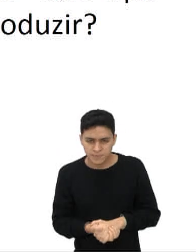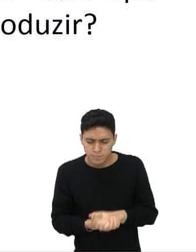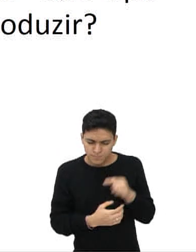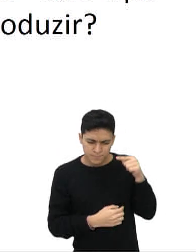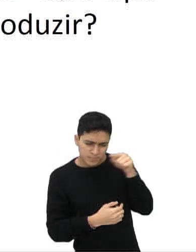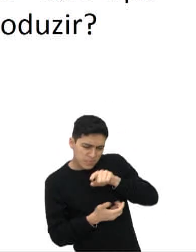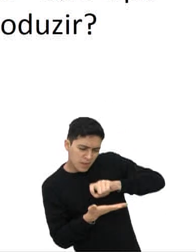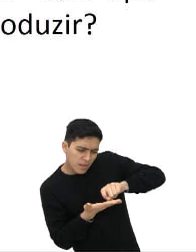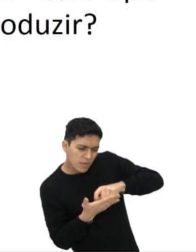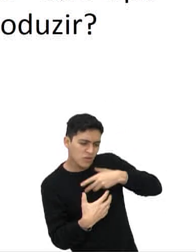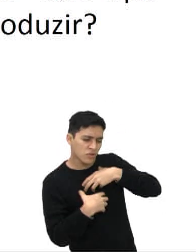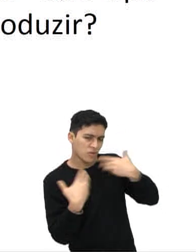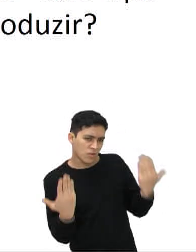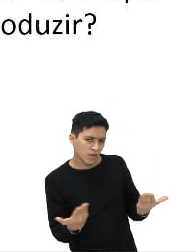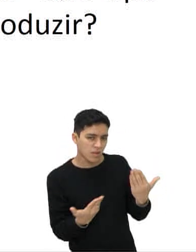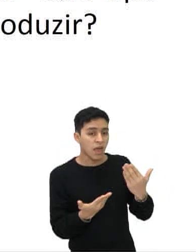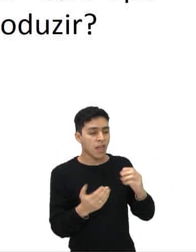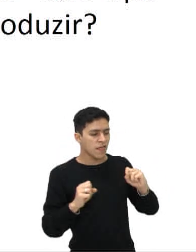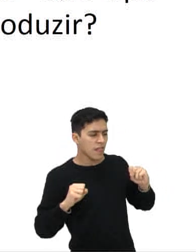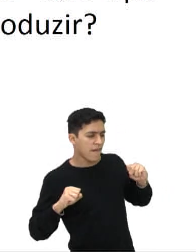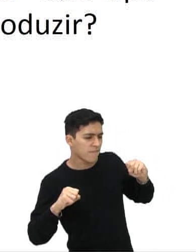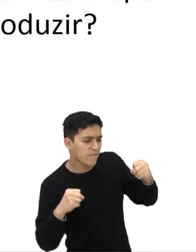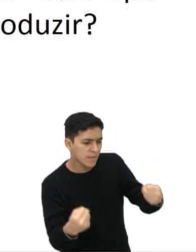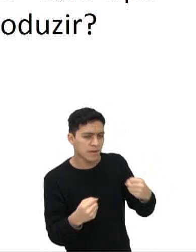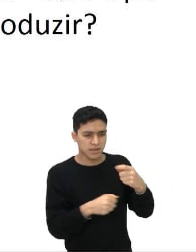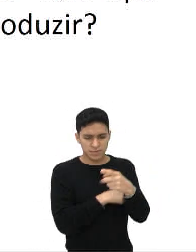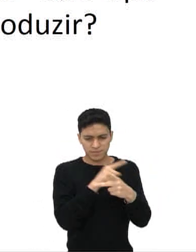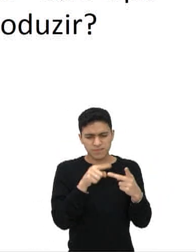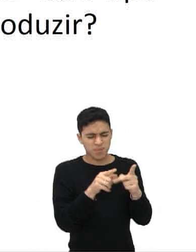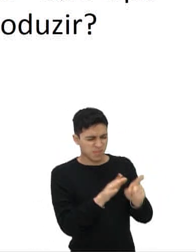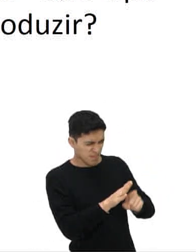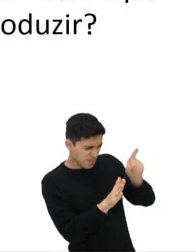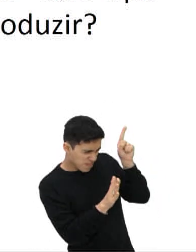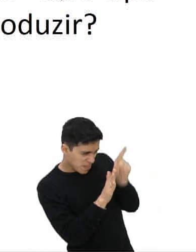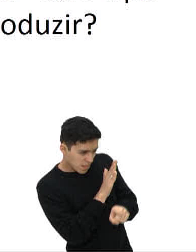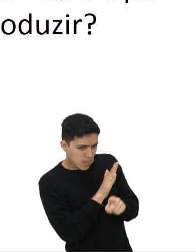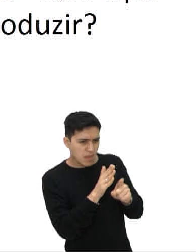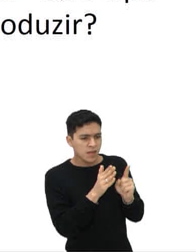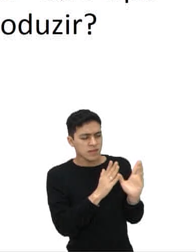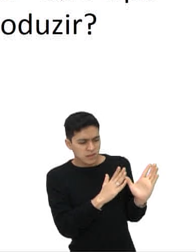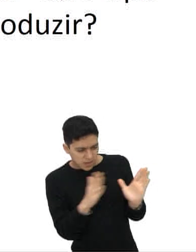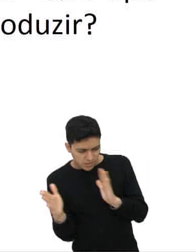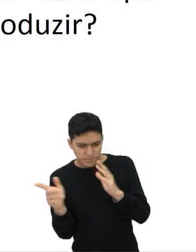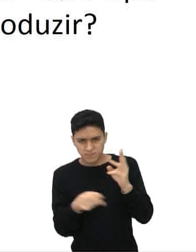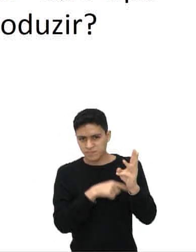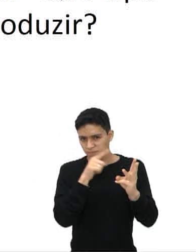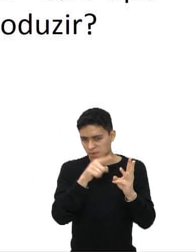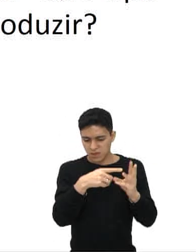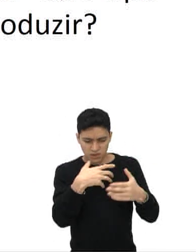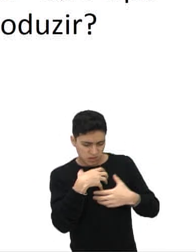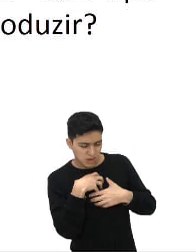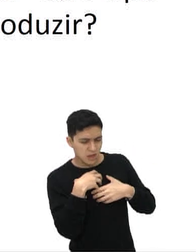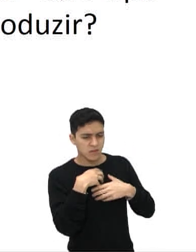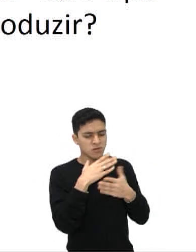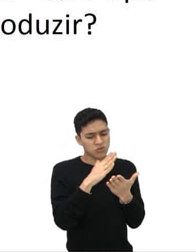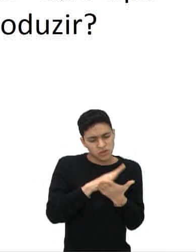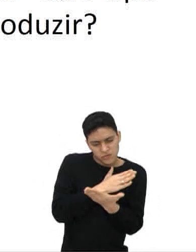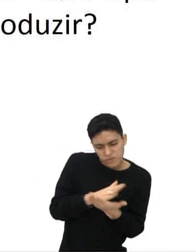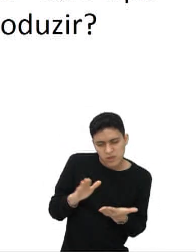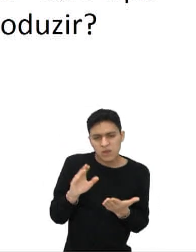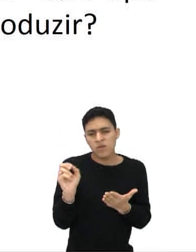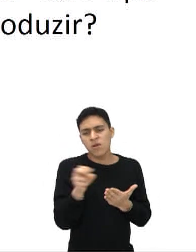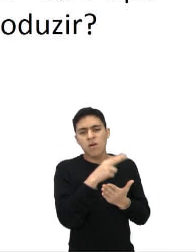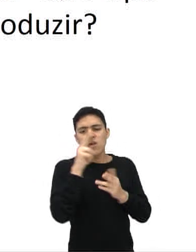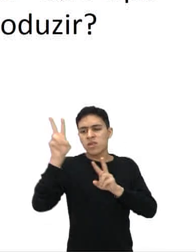resolveu produzir? Com uma afirmação, com uma pergunta ou sequência delas, com uma divisão ou com